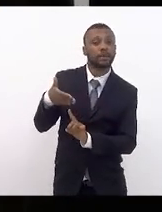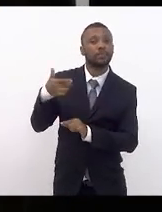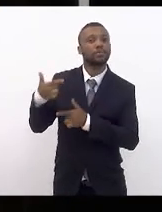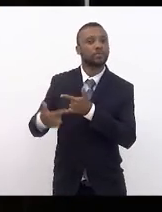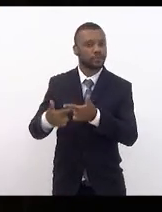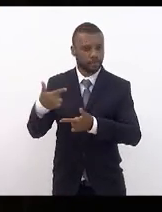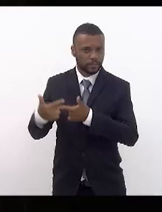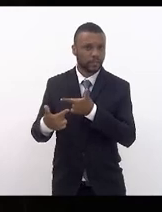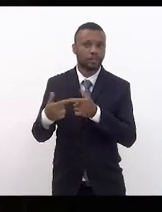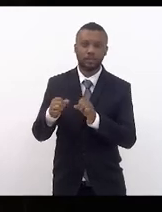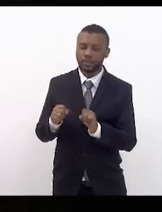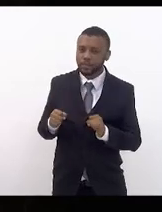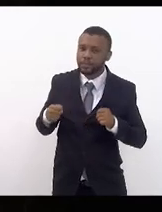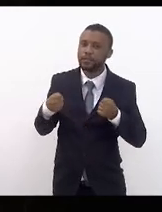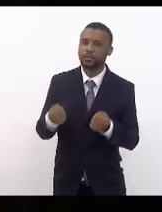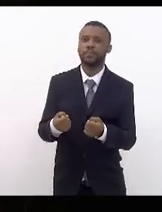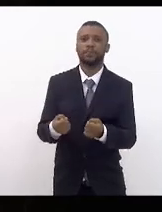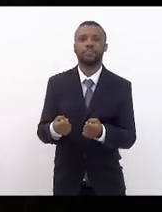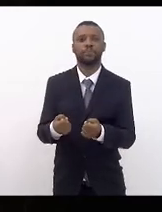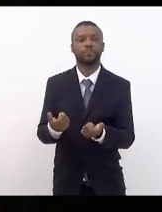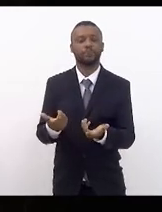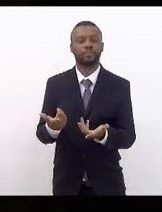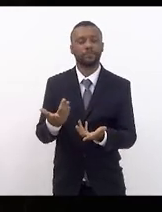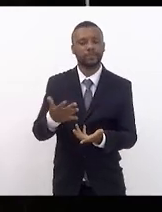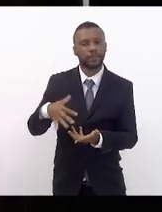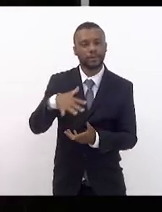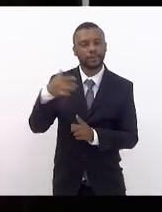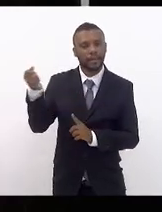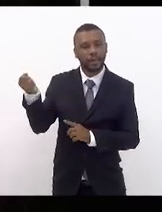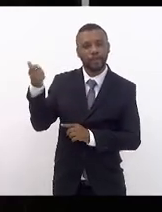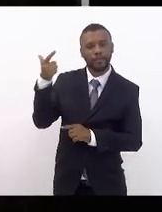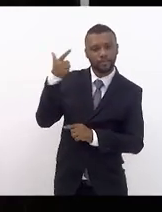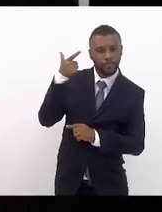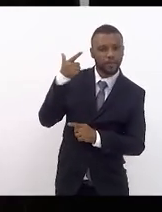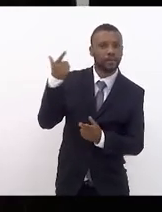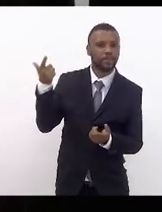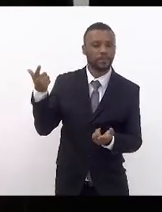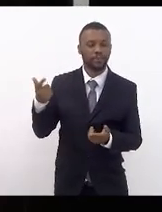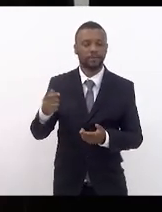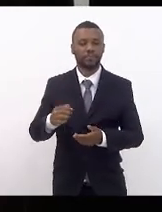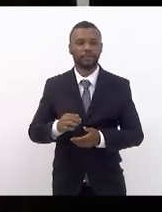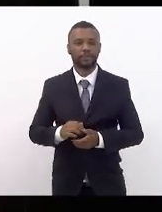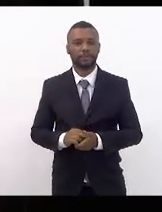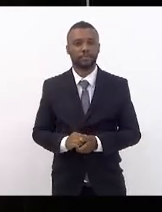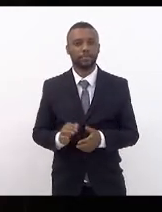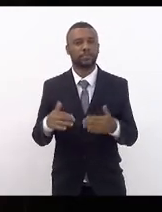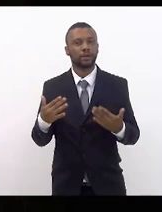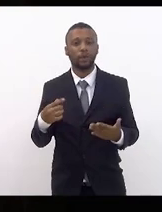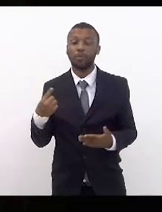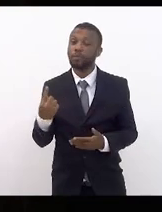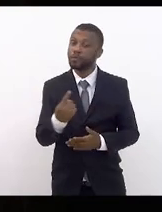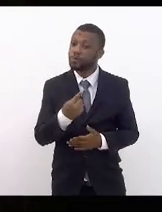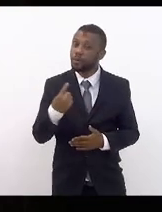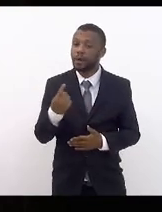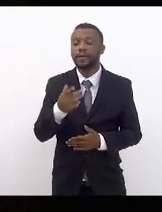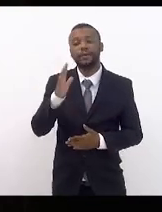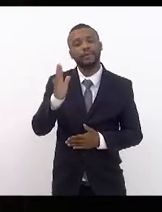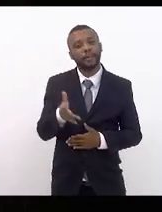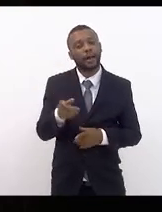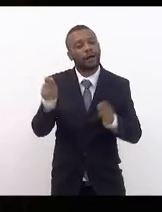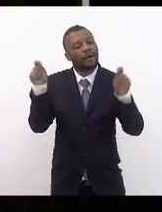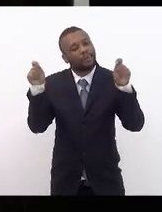de dedicação, de inspiração. Então, para nós, já